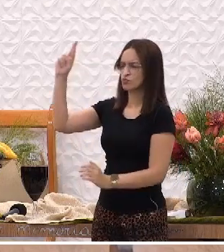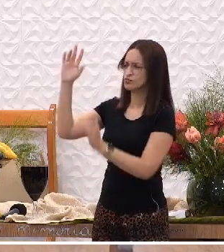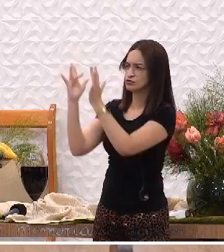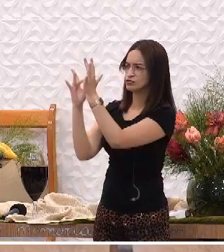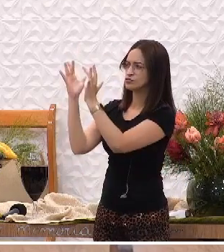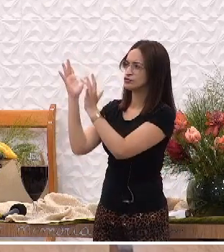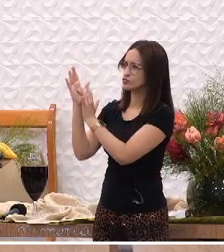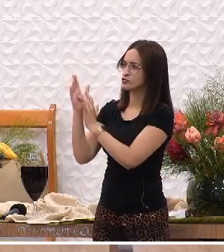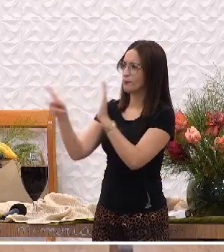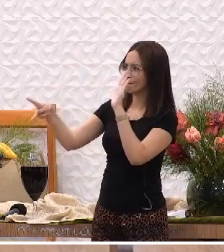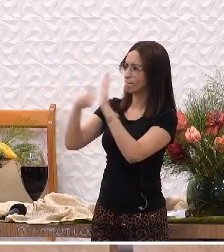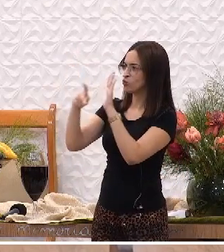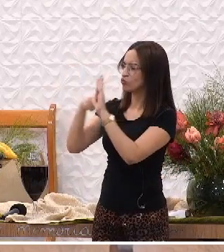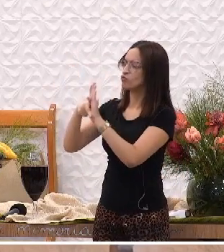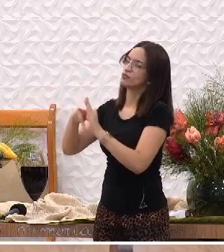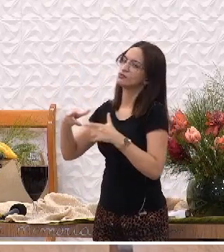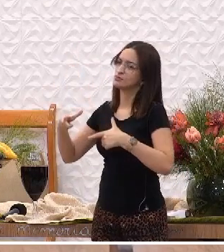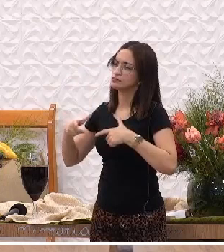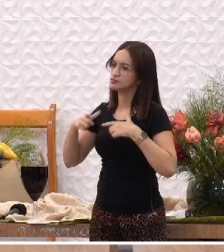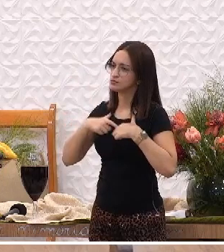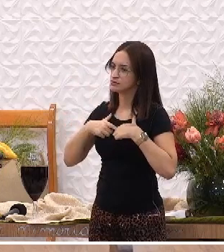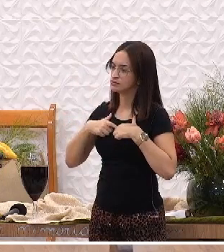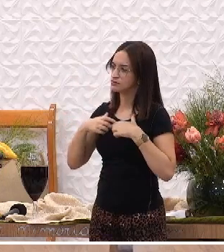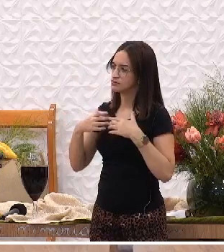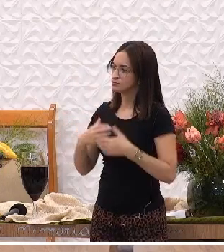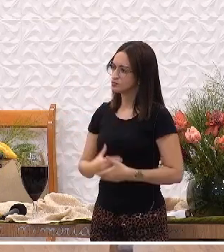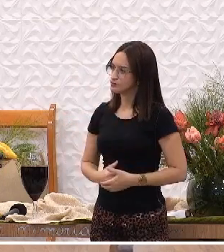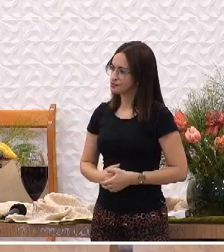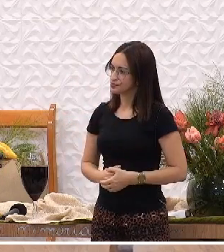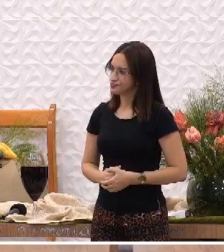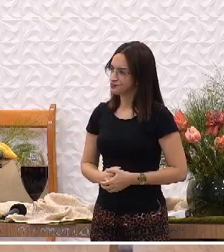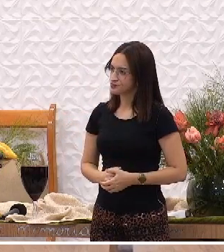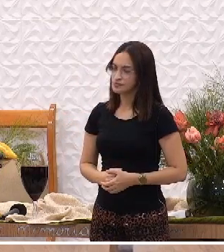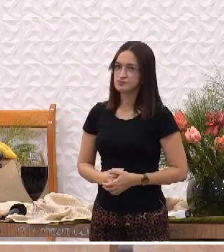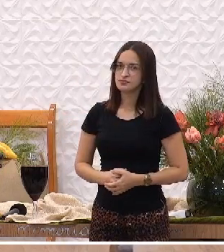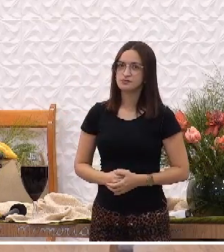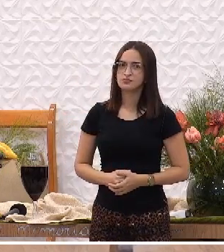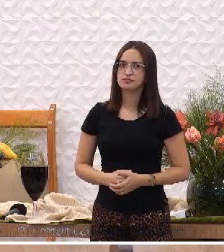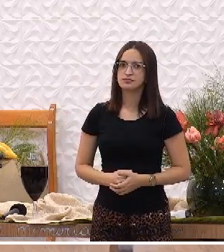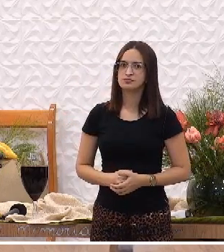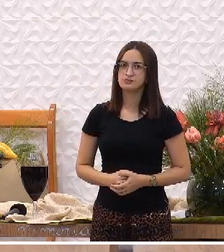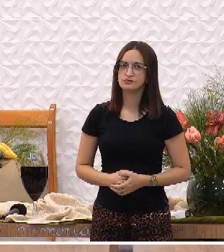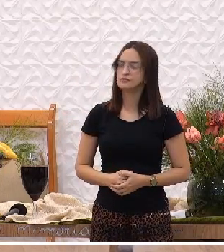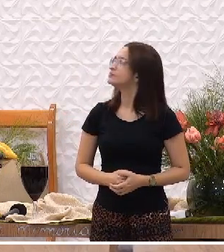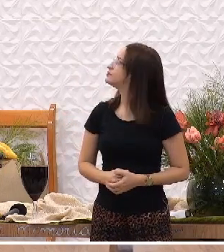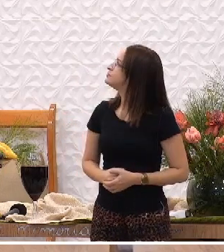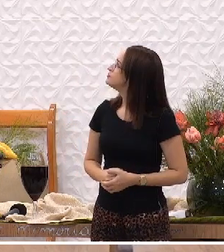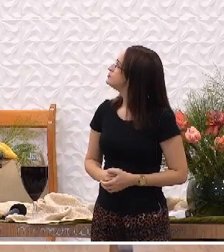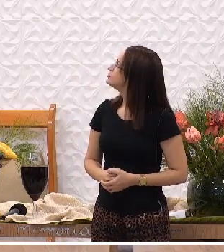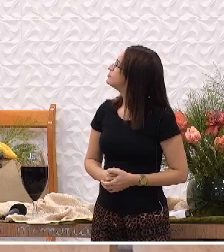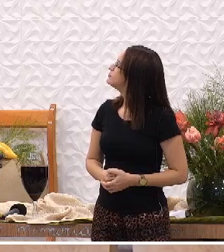Diz assim, não menos verdadeira e realmente do que estão os mesmos elementos aos seus sentidos exteriores, assim os que